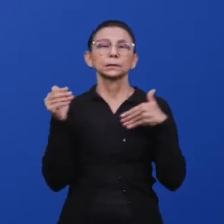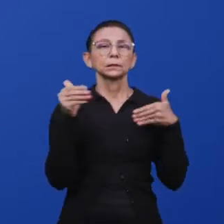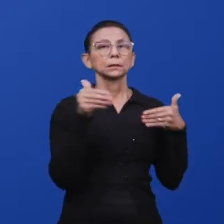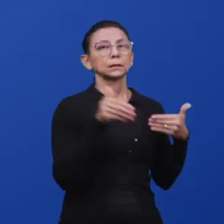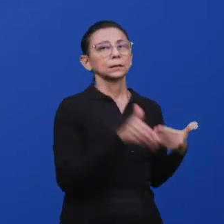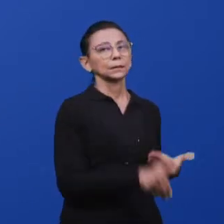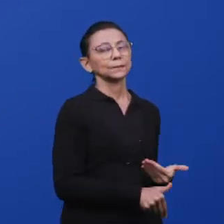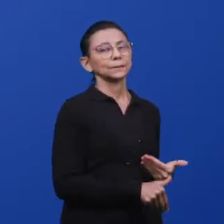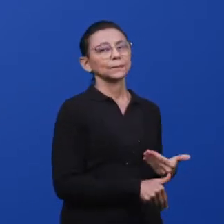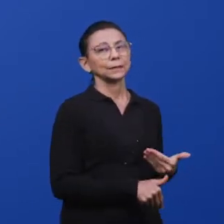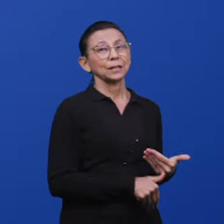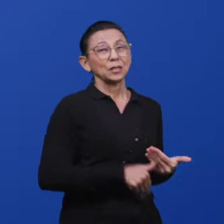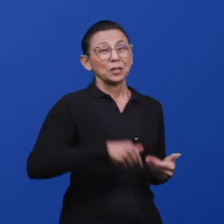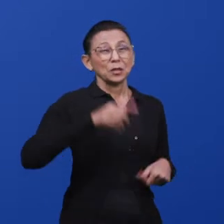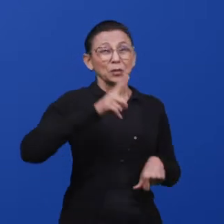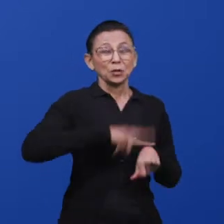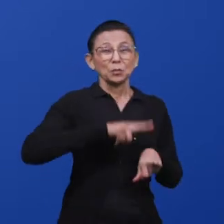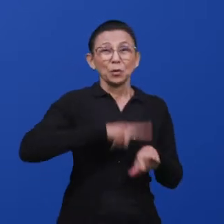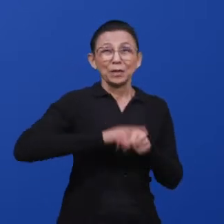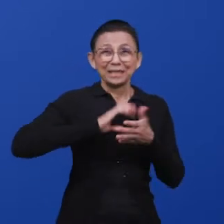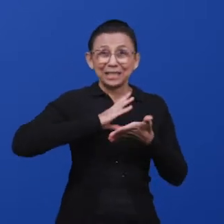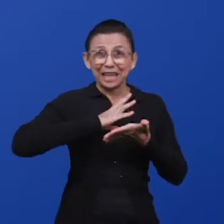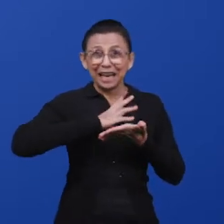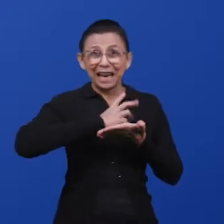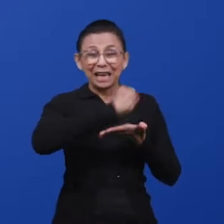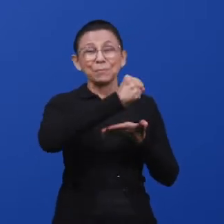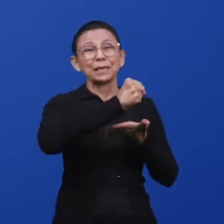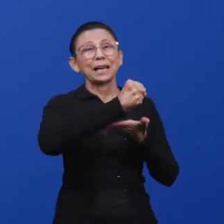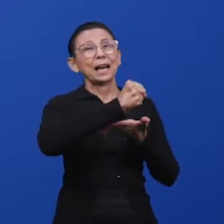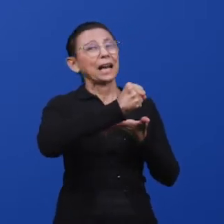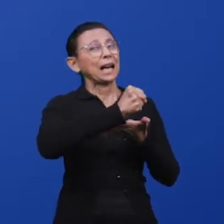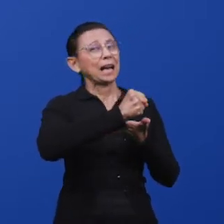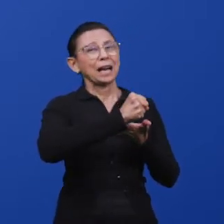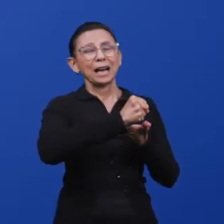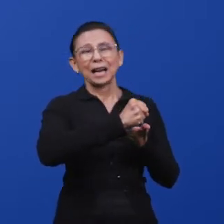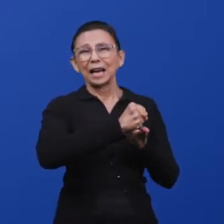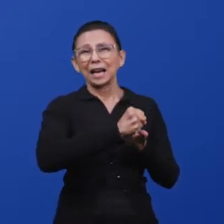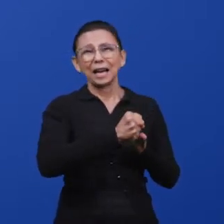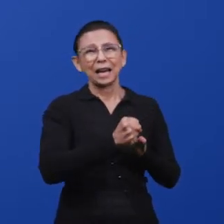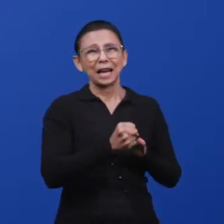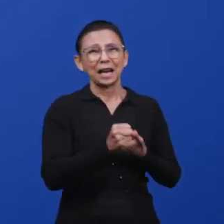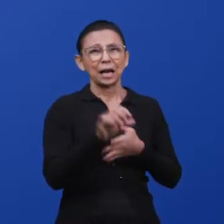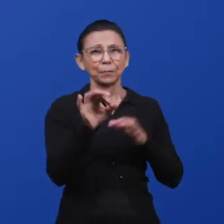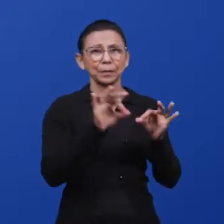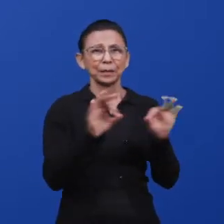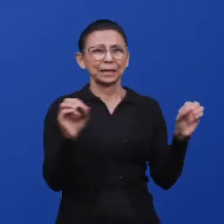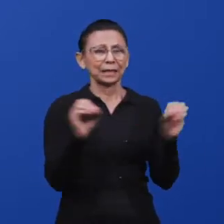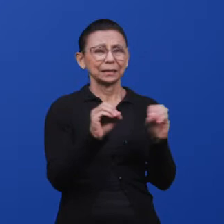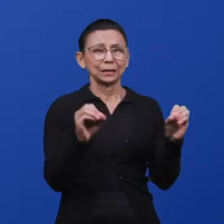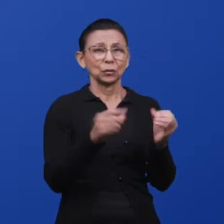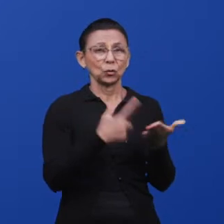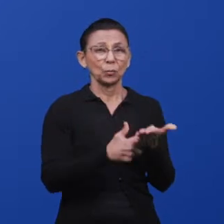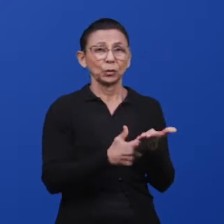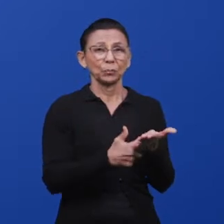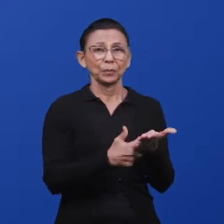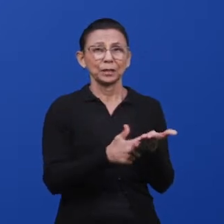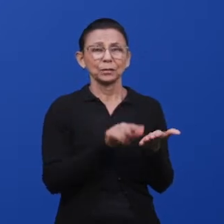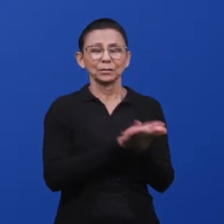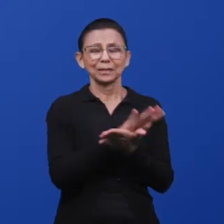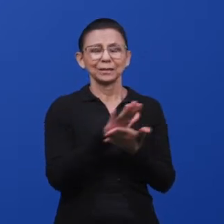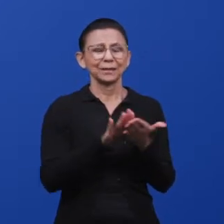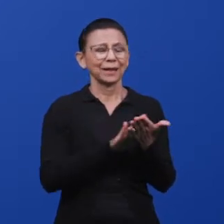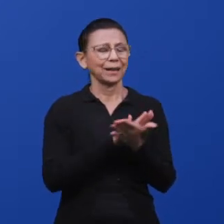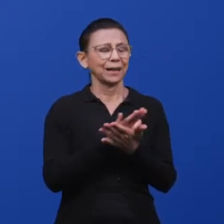o momento decisivo da saída, não se encontra adequadamente definida e comprometida. Como ela